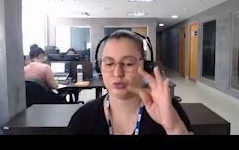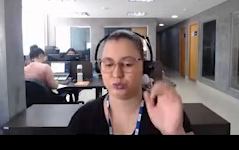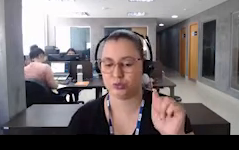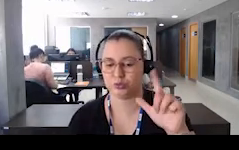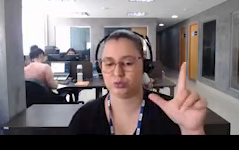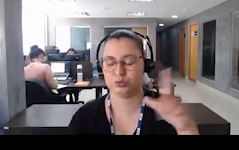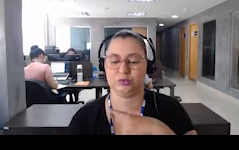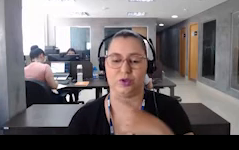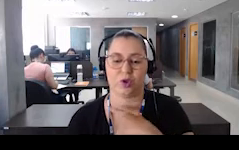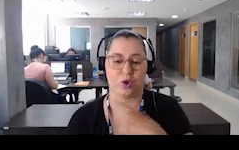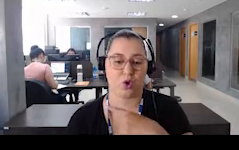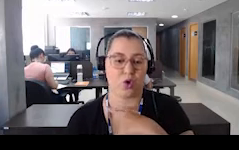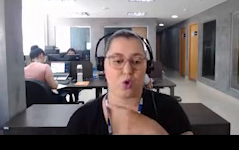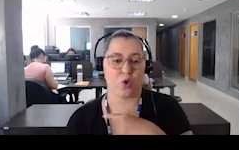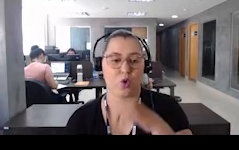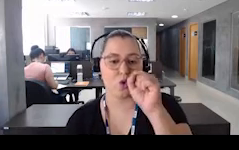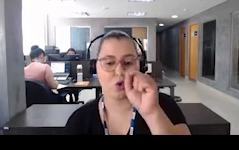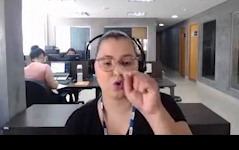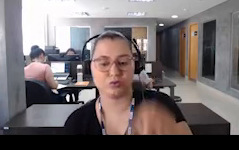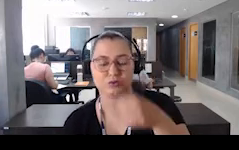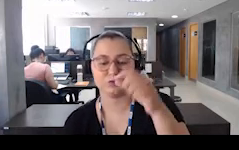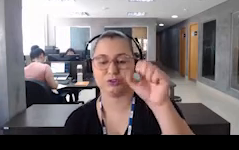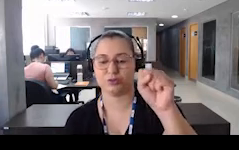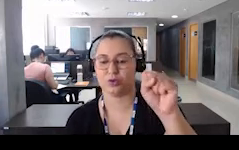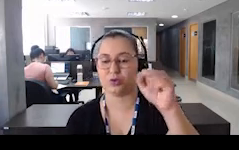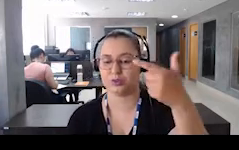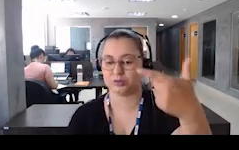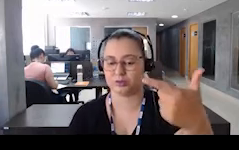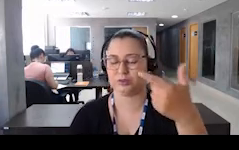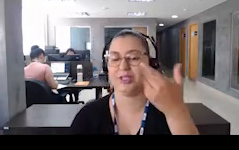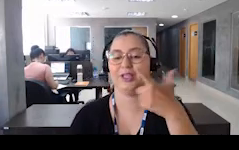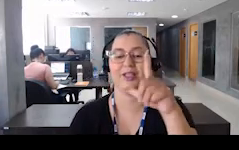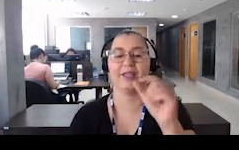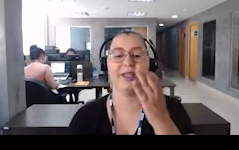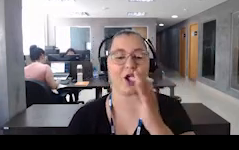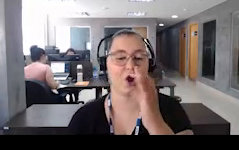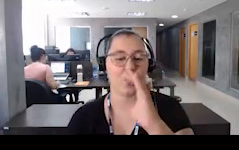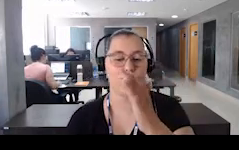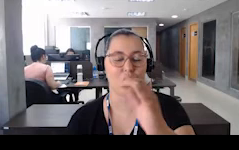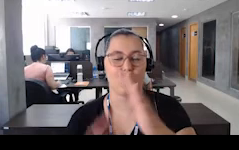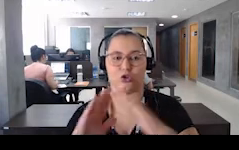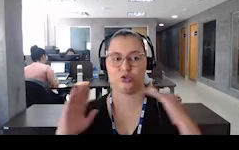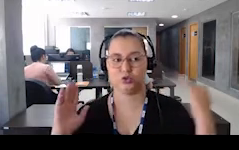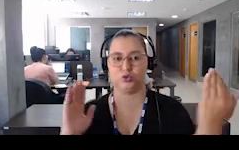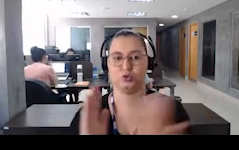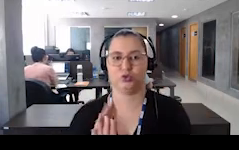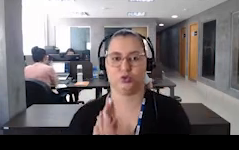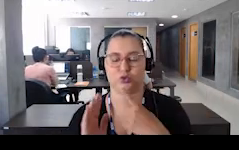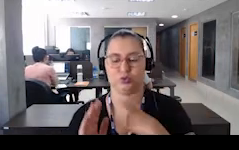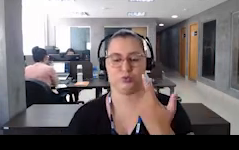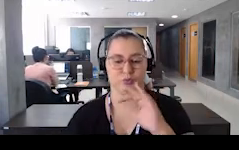é esse valor aqui, ó, 8,82, né? Então, aqui a gente já descobriu quem que é a corrente total aqui, ó,